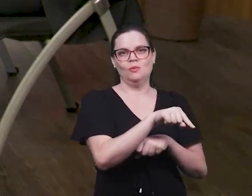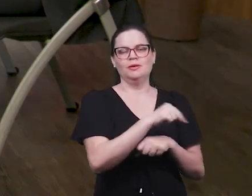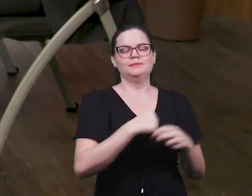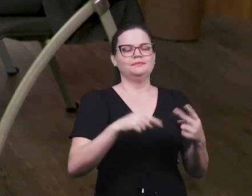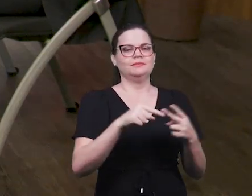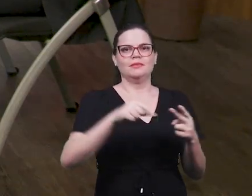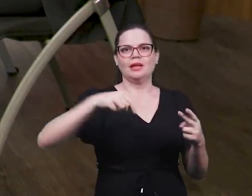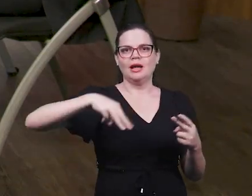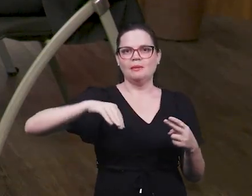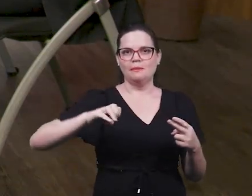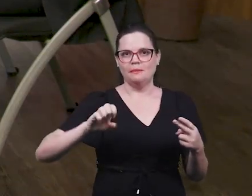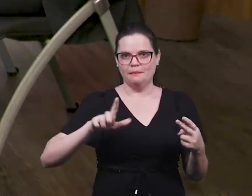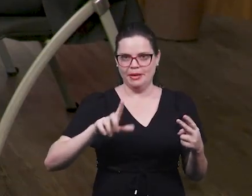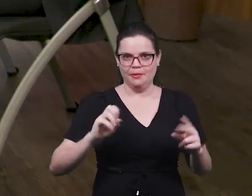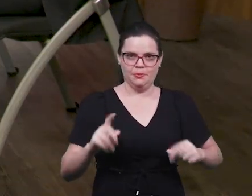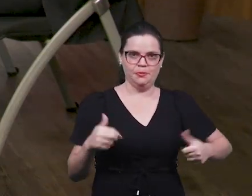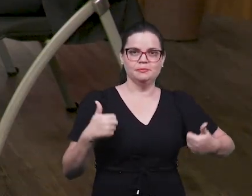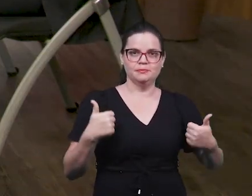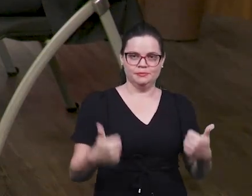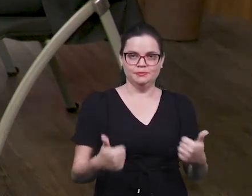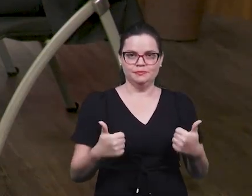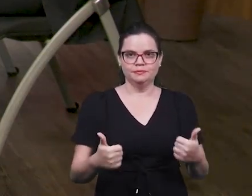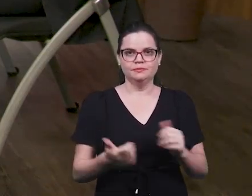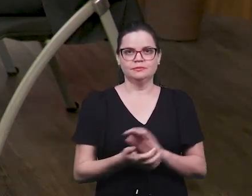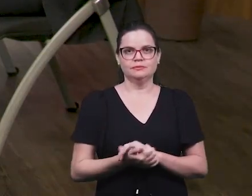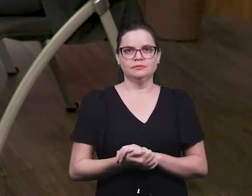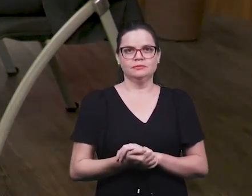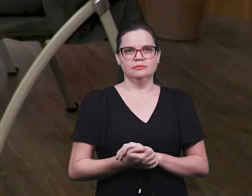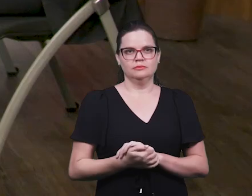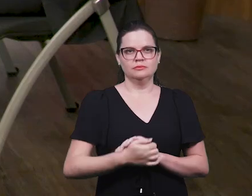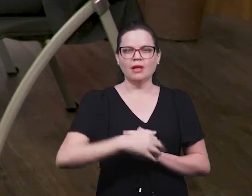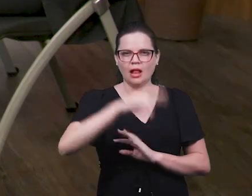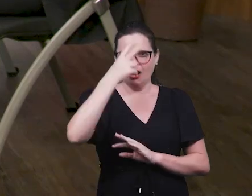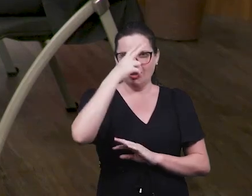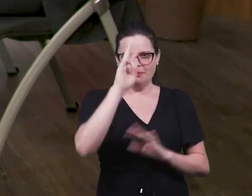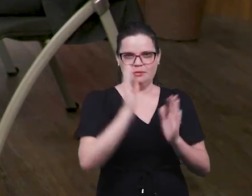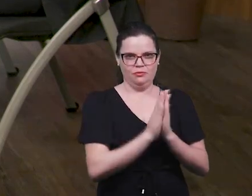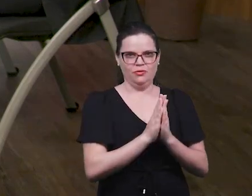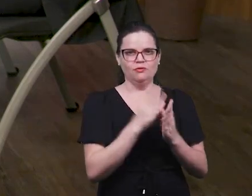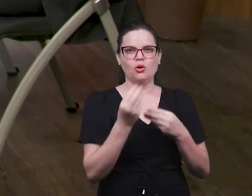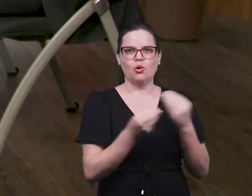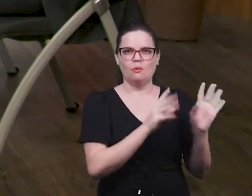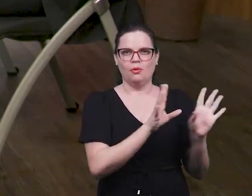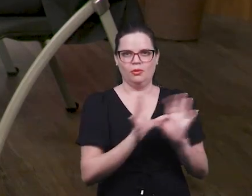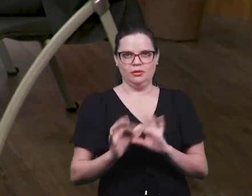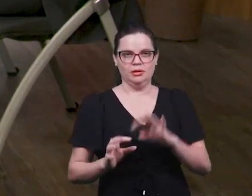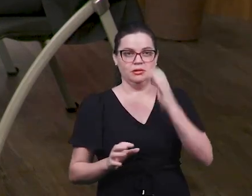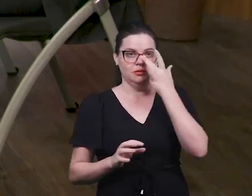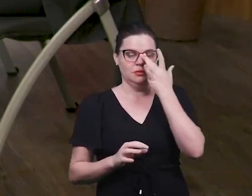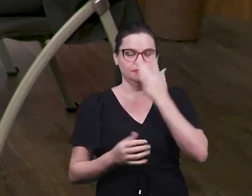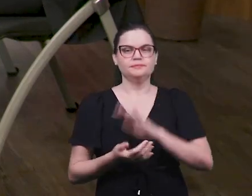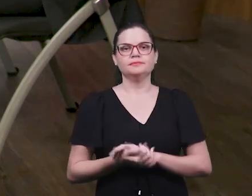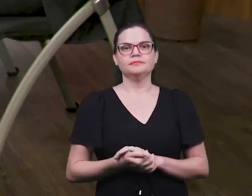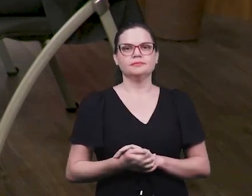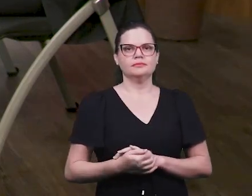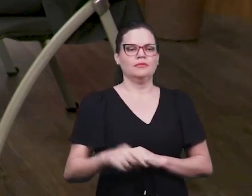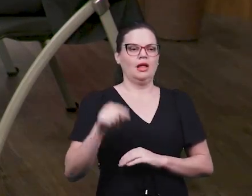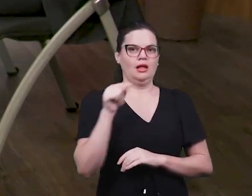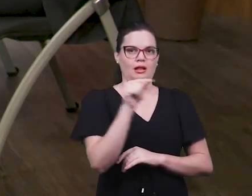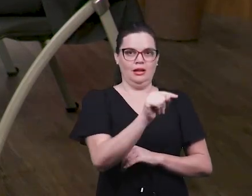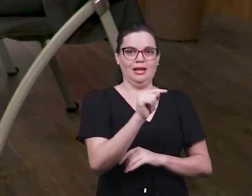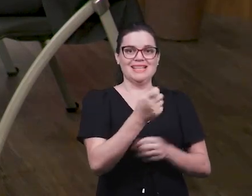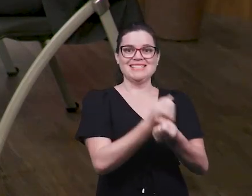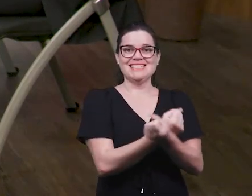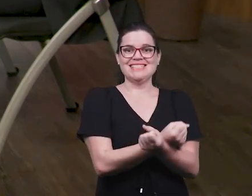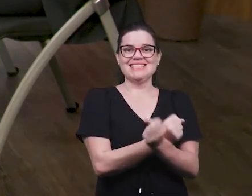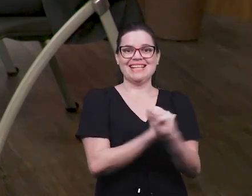do mel, aquilo tudo. Lembra pra gente esse fato, Júlio? Sansão, ele era, em alguns momentos, tomado